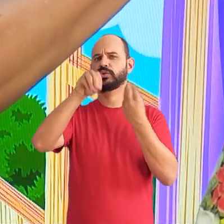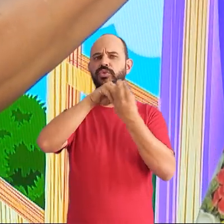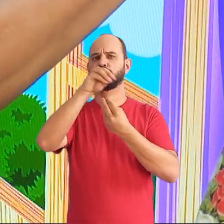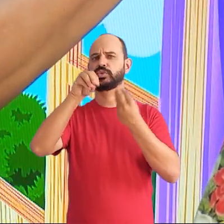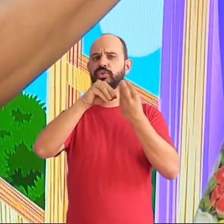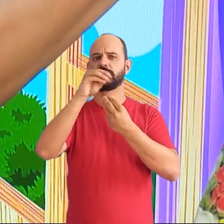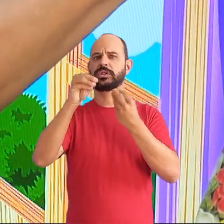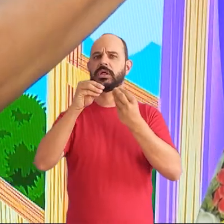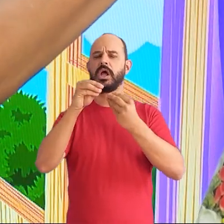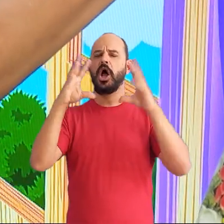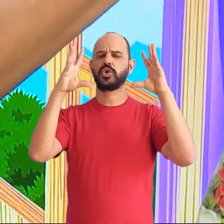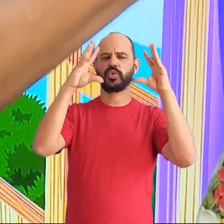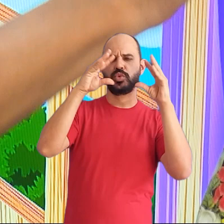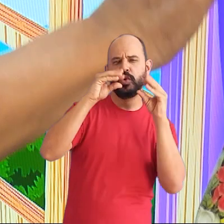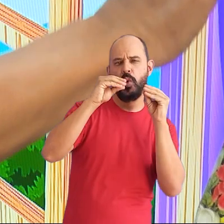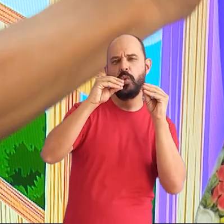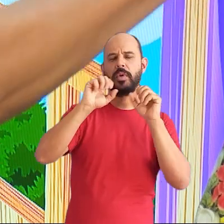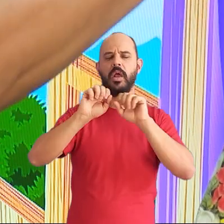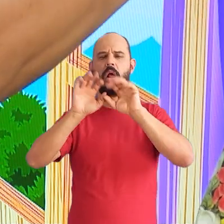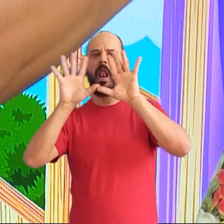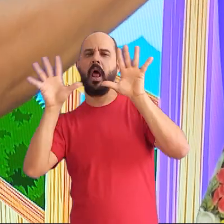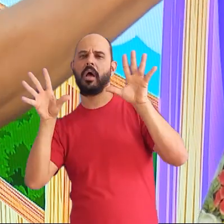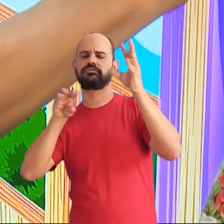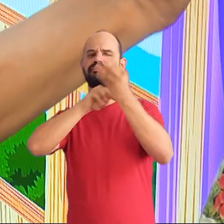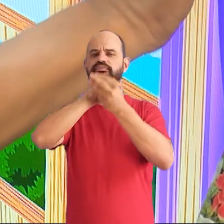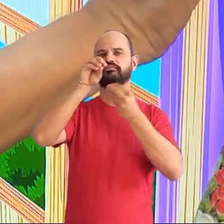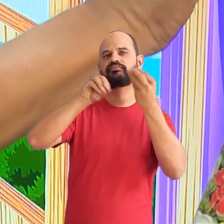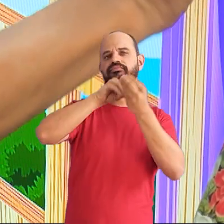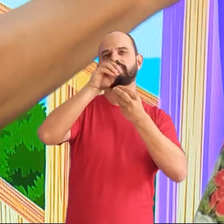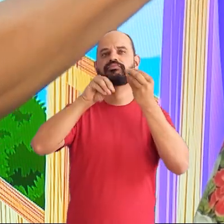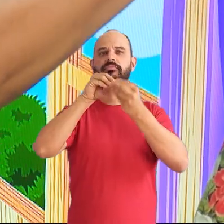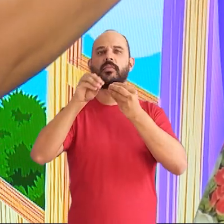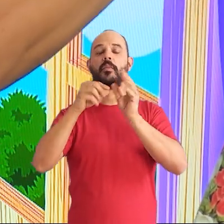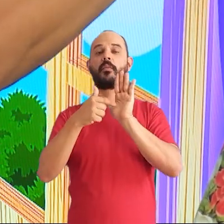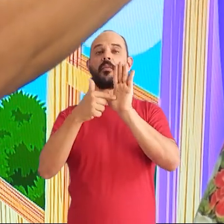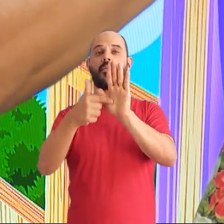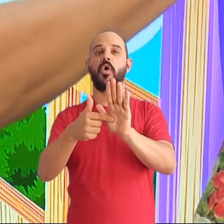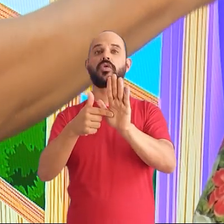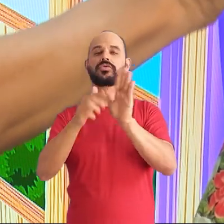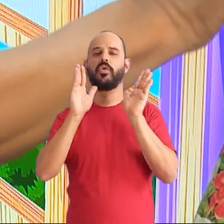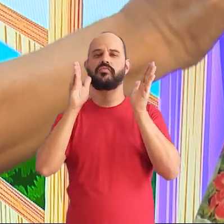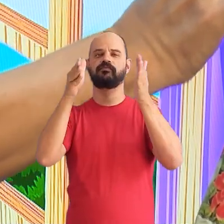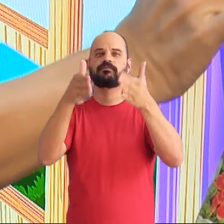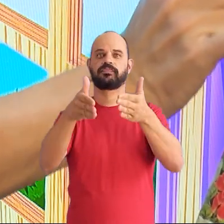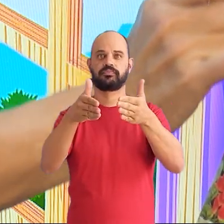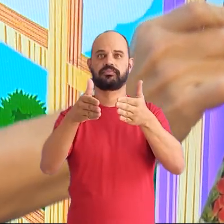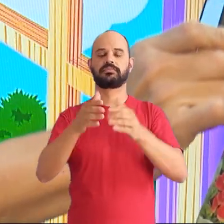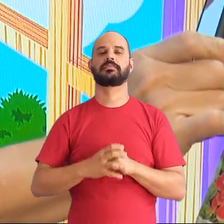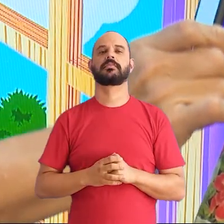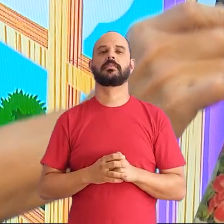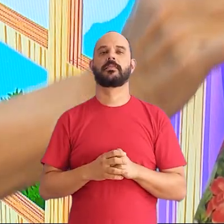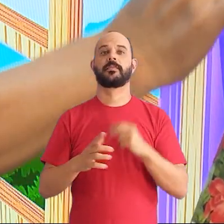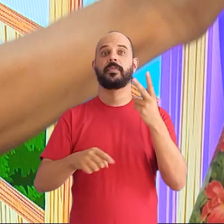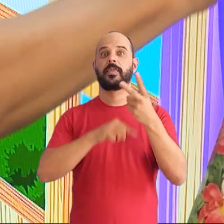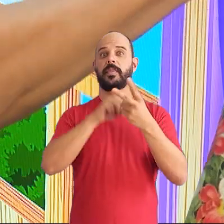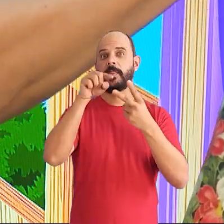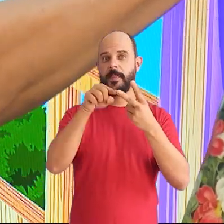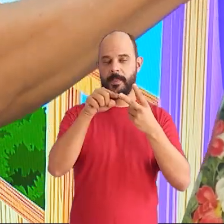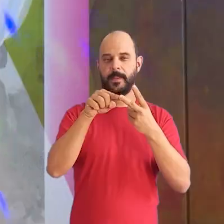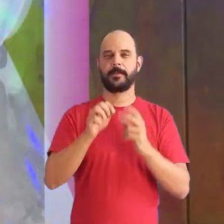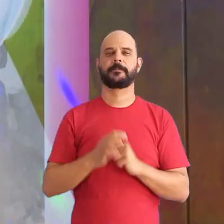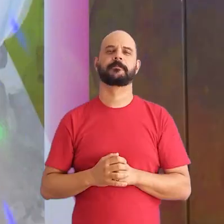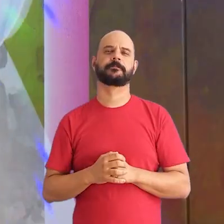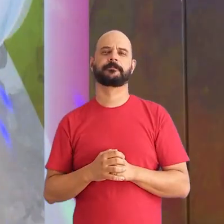Ela produz uma mistura dos destaques e das sombras. Ambos ajudam a enfatizar a profundidade e a textura da